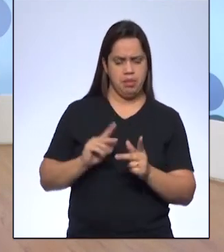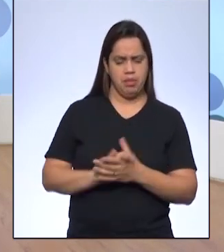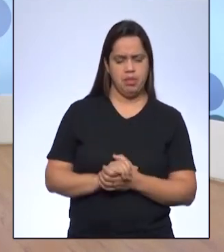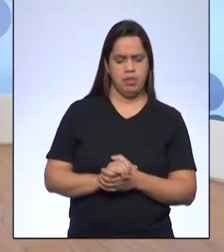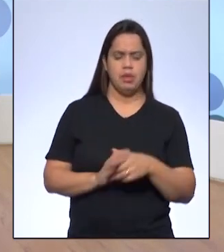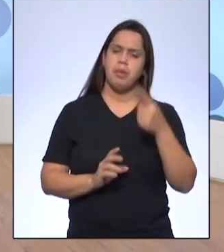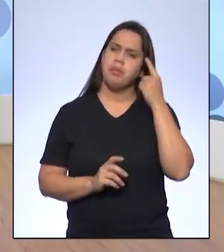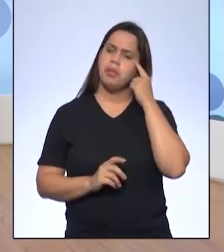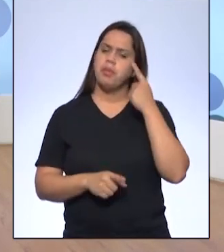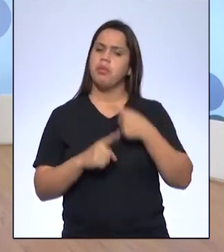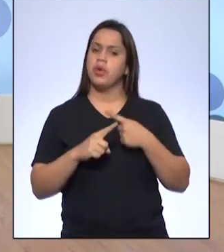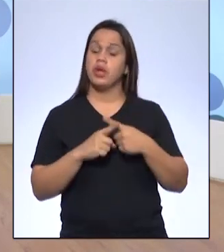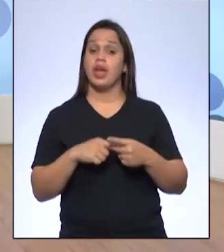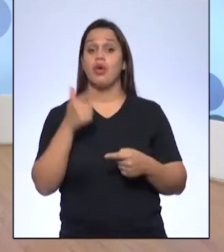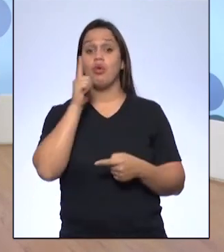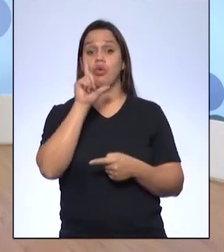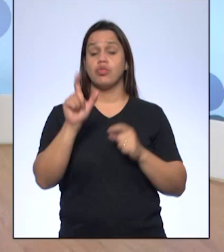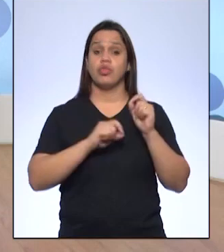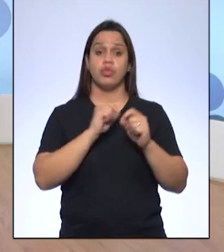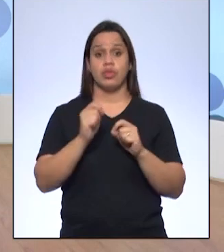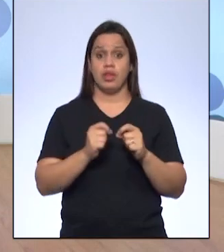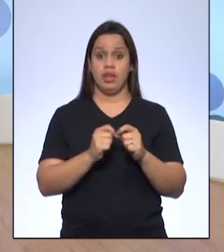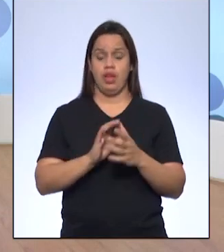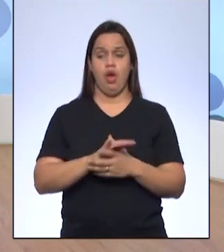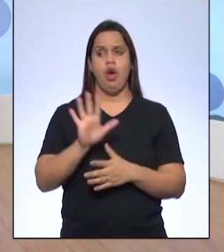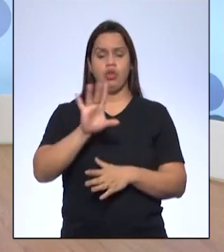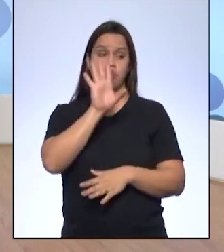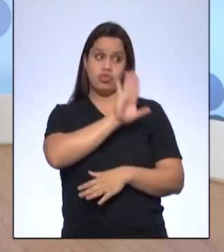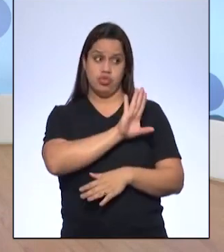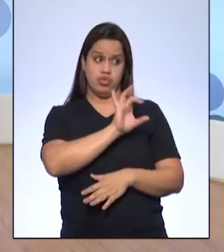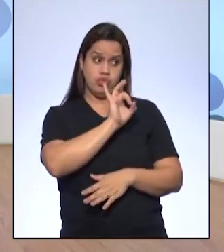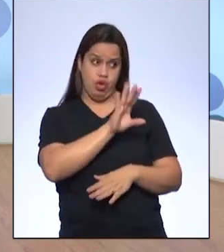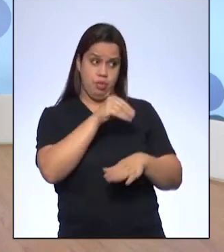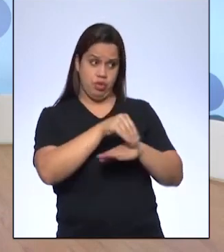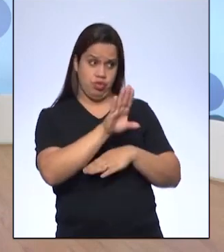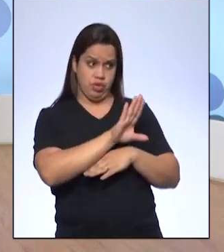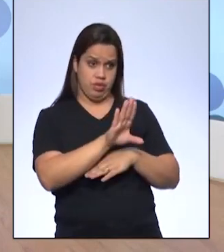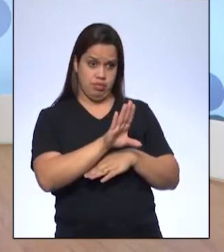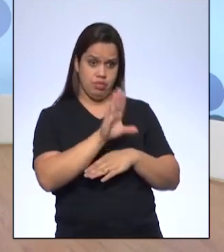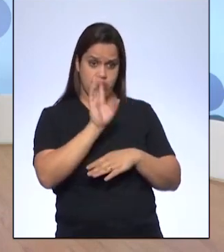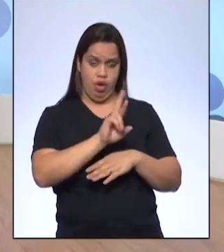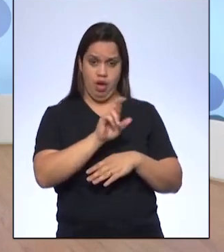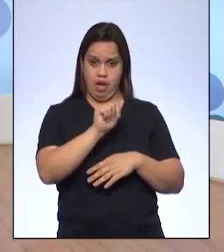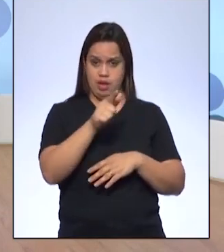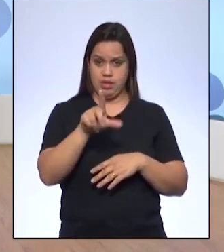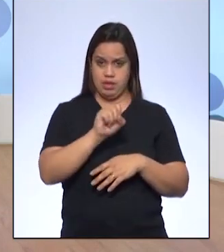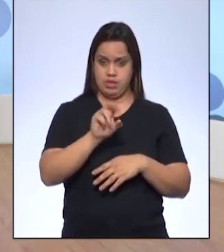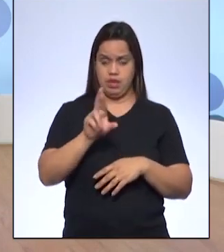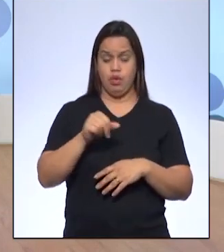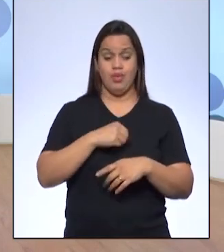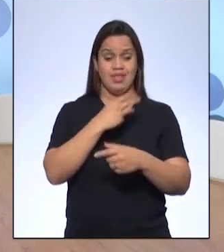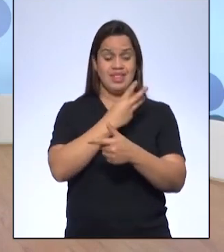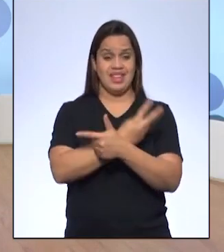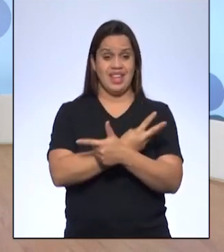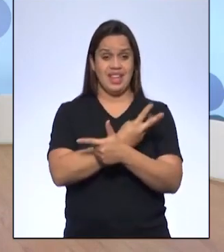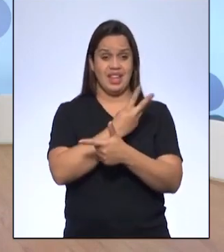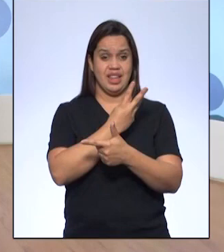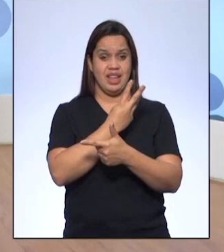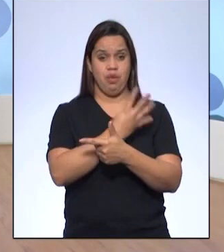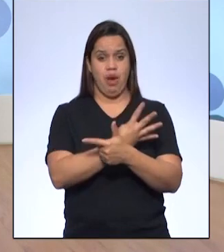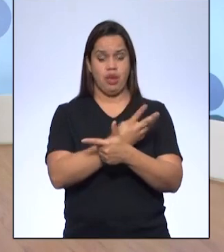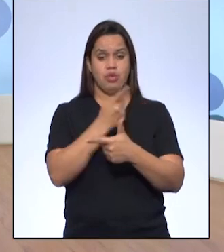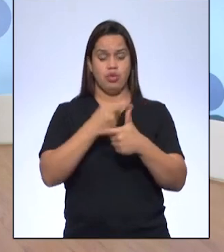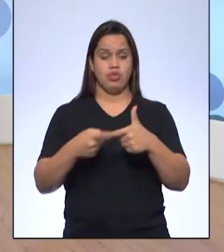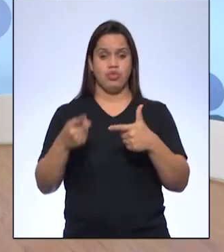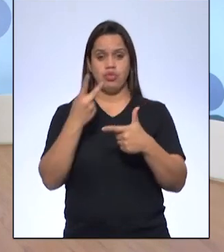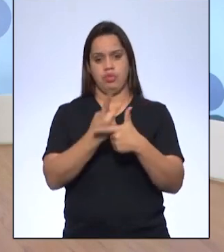por que será, hein? Porque eu consigo, pelo menos, vou dar só uma razãozinha. Pois não. 34 eu consigo dividir por 2.